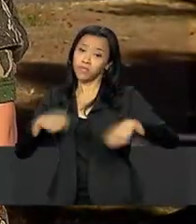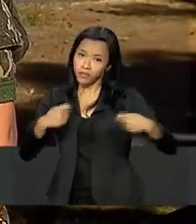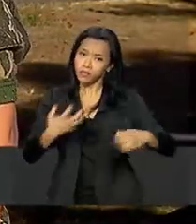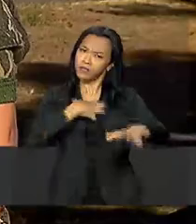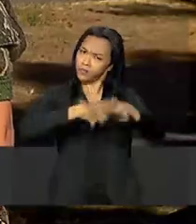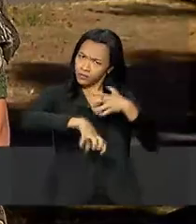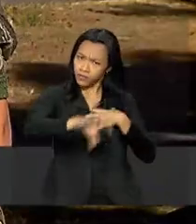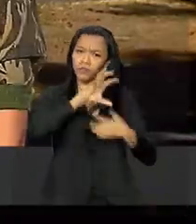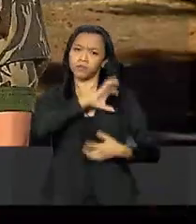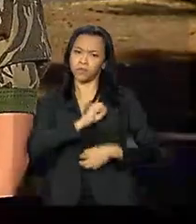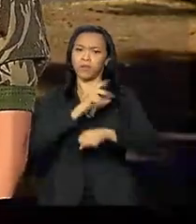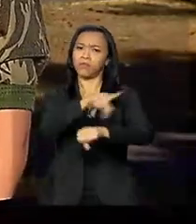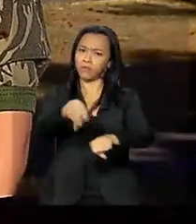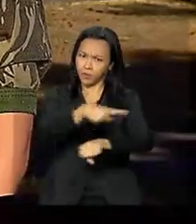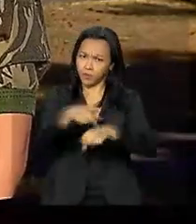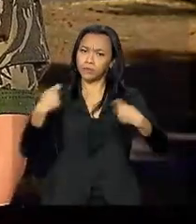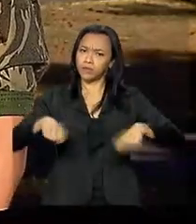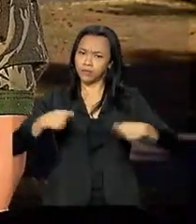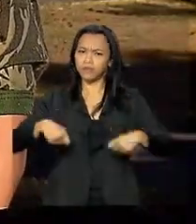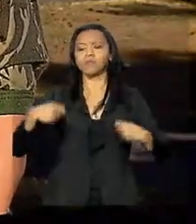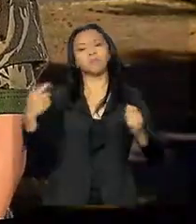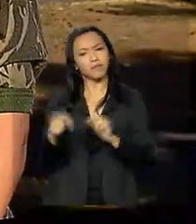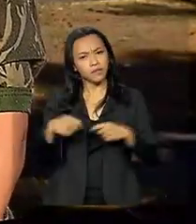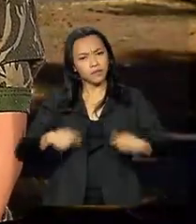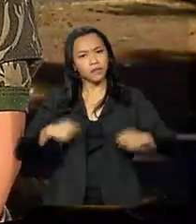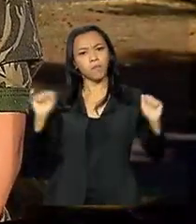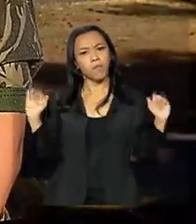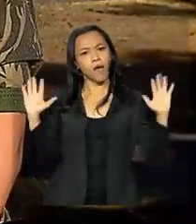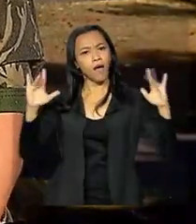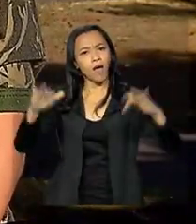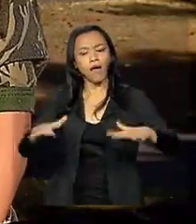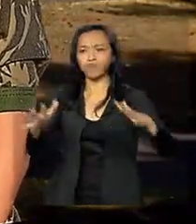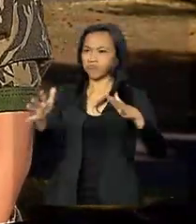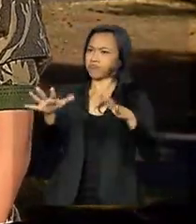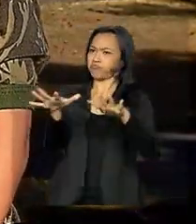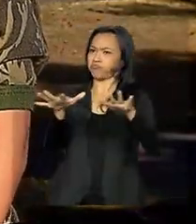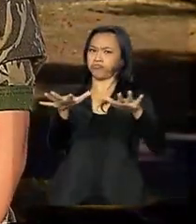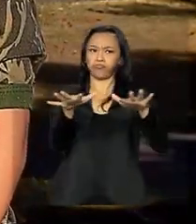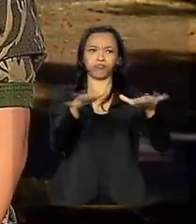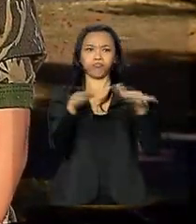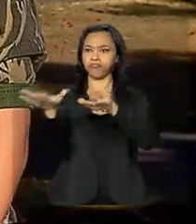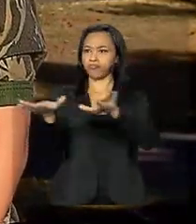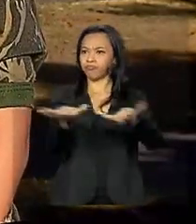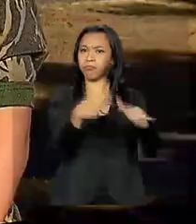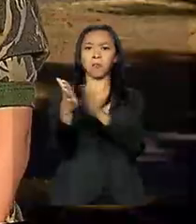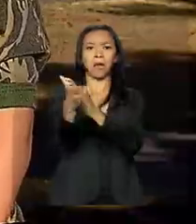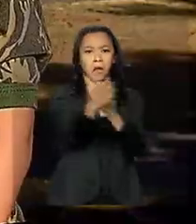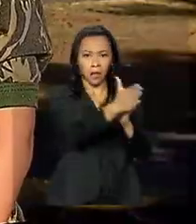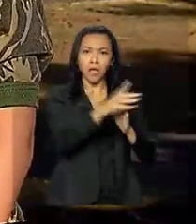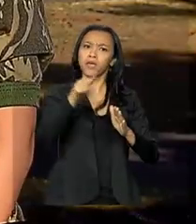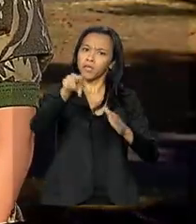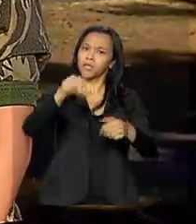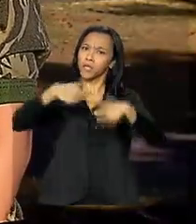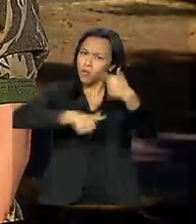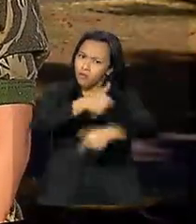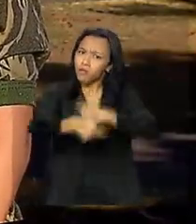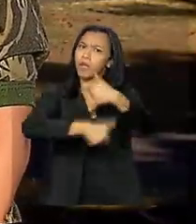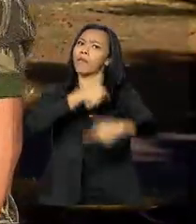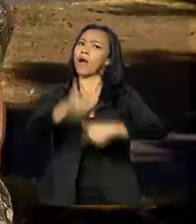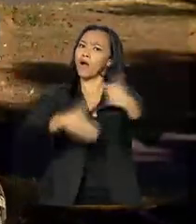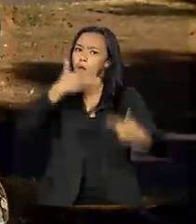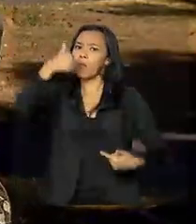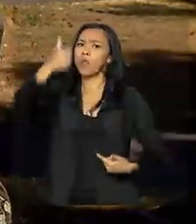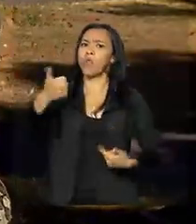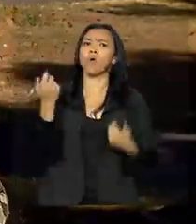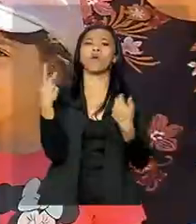cotidiana do brasileiro. Nós devemos prestigiar, né, o 7 de setembro e os nossos militares que fazem o melhor para apresentar para nós